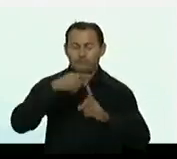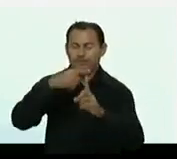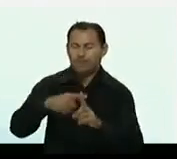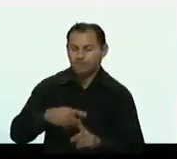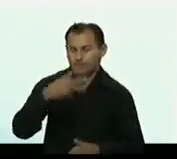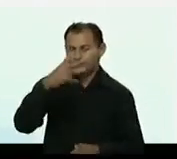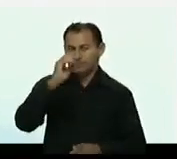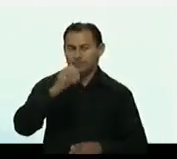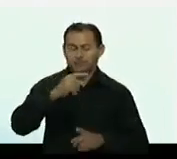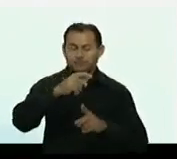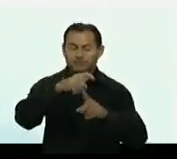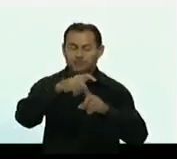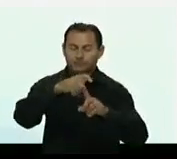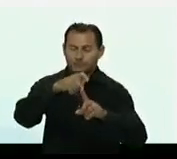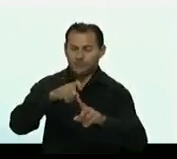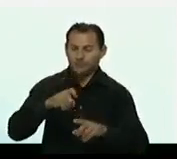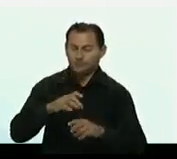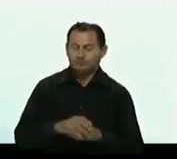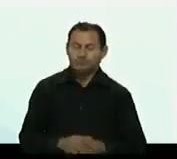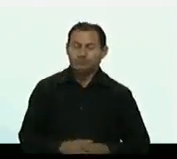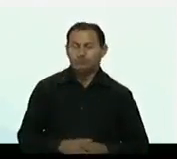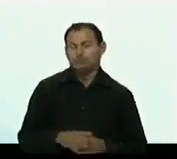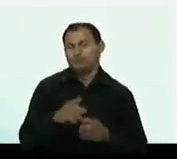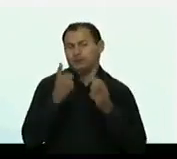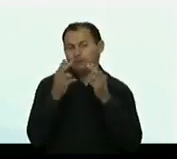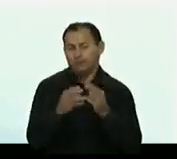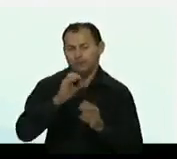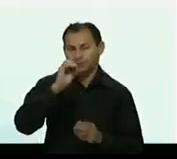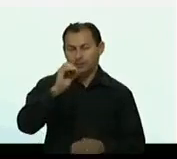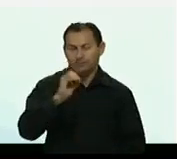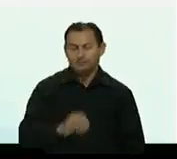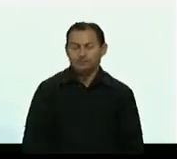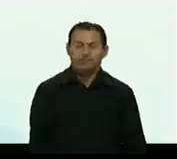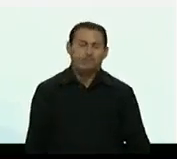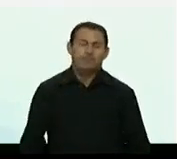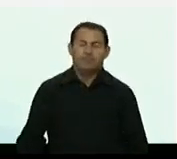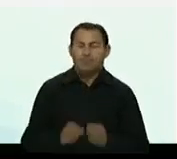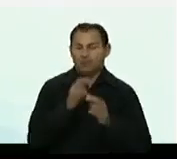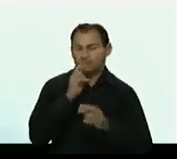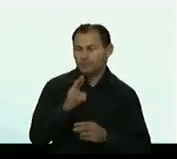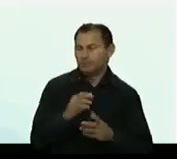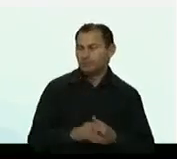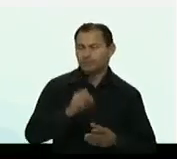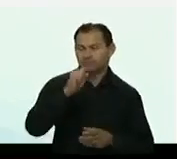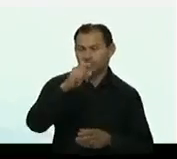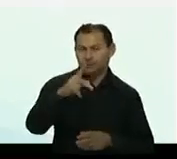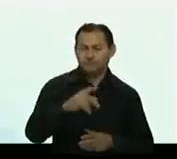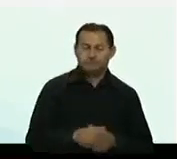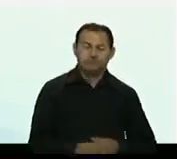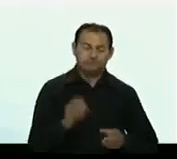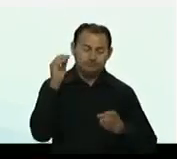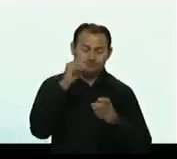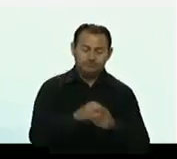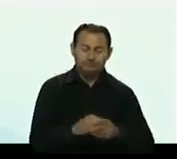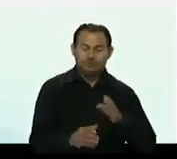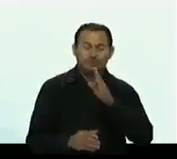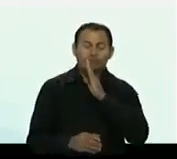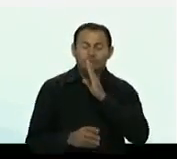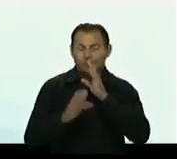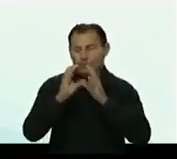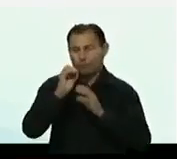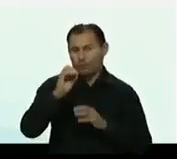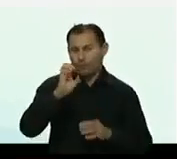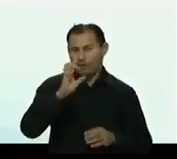mais 30x igual a zero. Então, resolvendo essa situação, colocando os